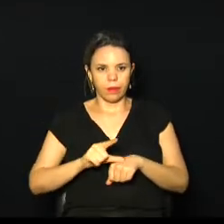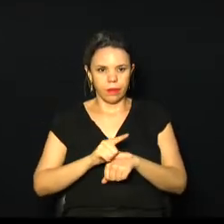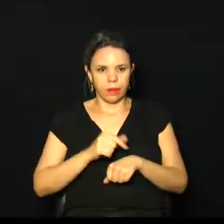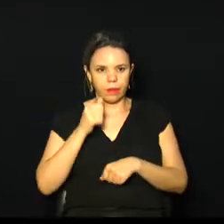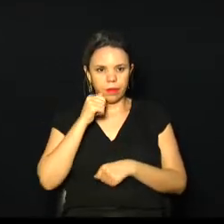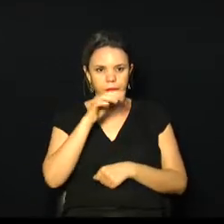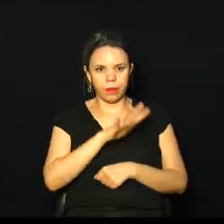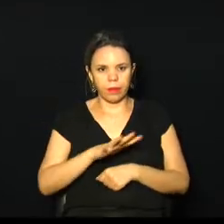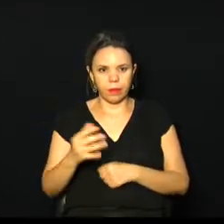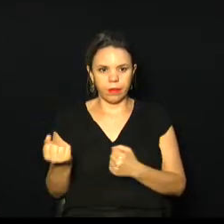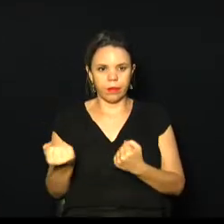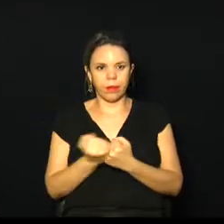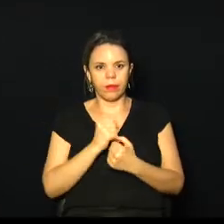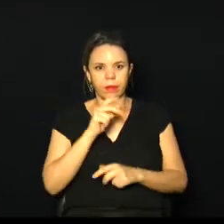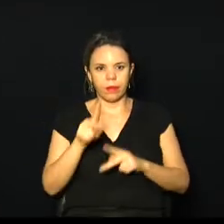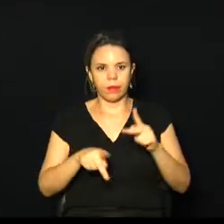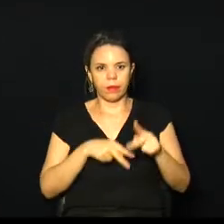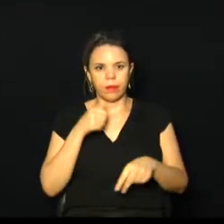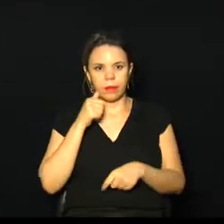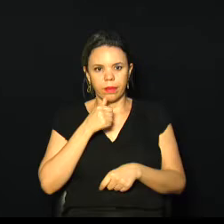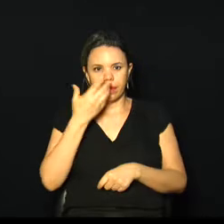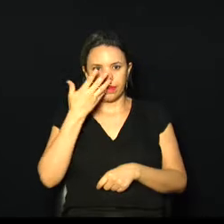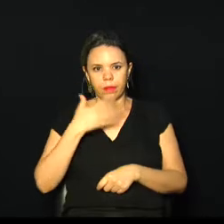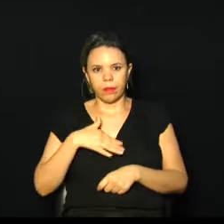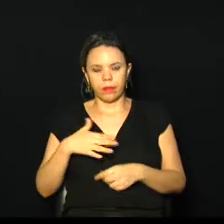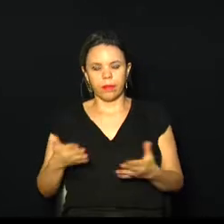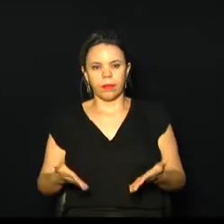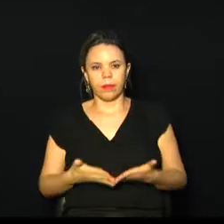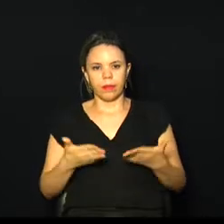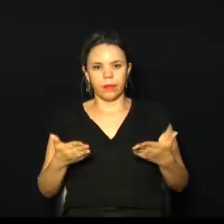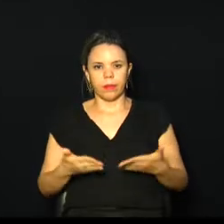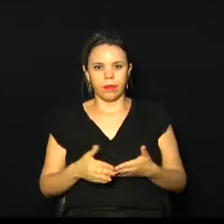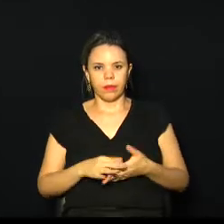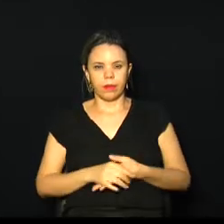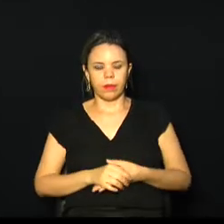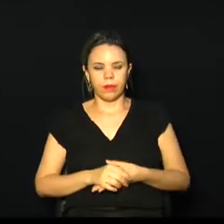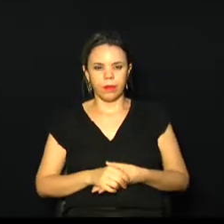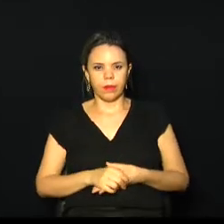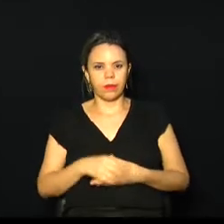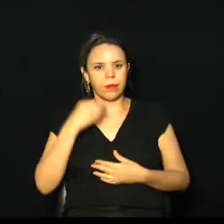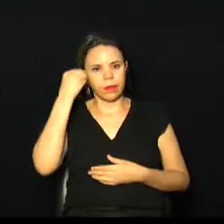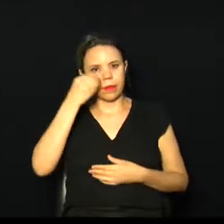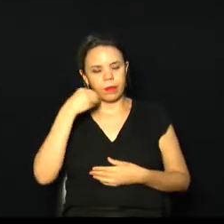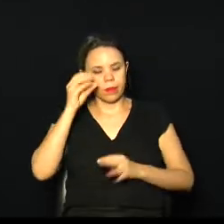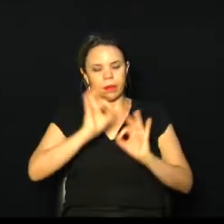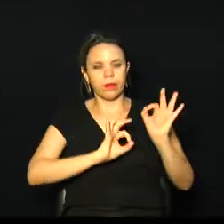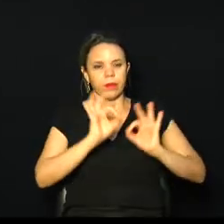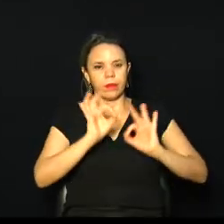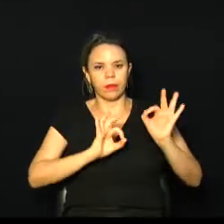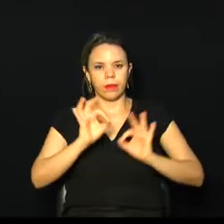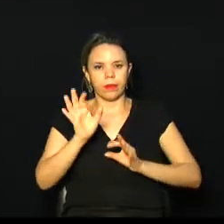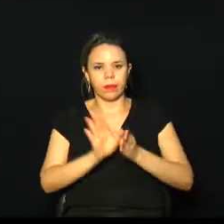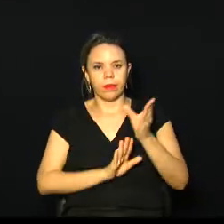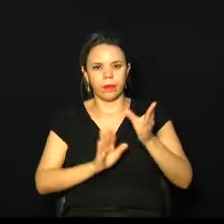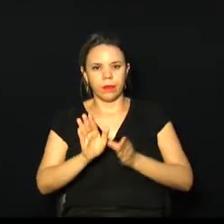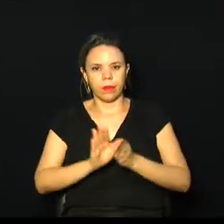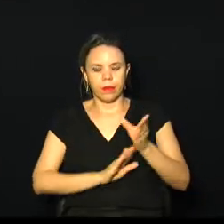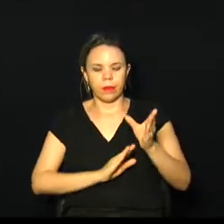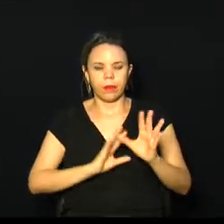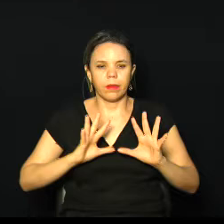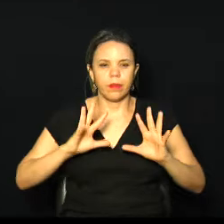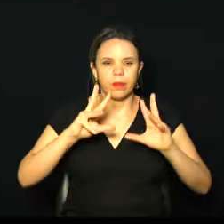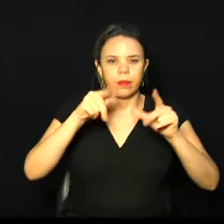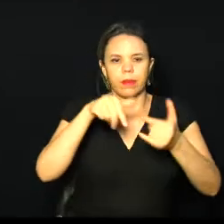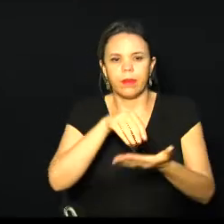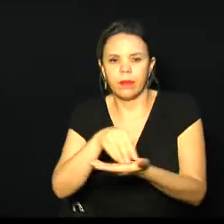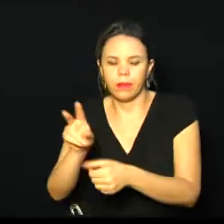mulheres, que ampare essas pessoas, mulheres e crianças vulneráveis, sobretudo conhecimento, preparação e orientação de todos os